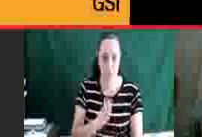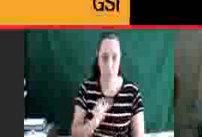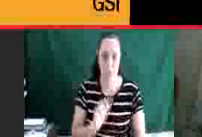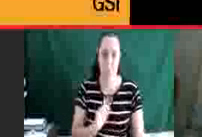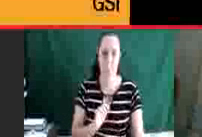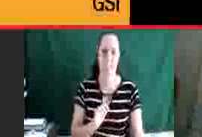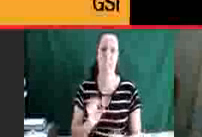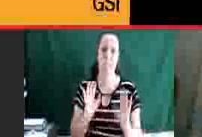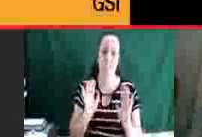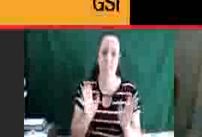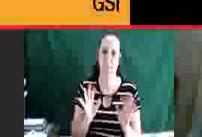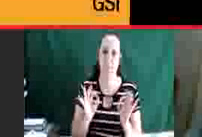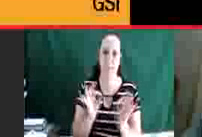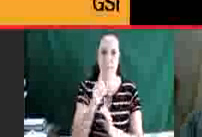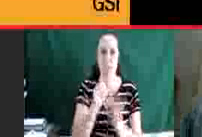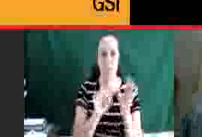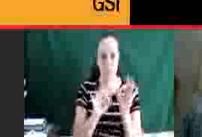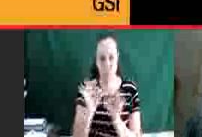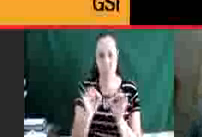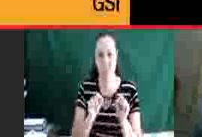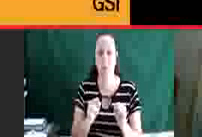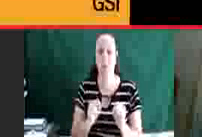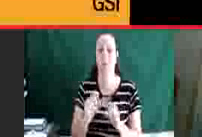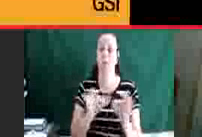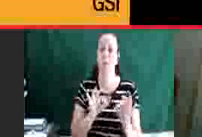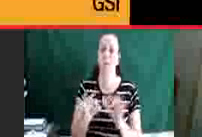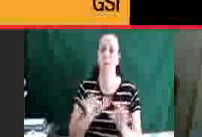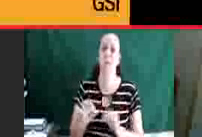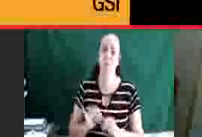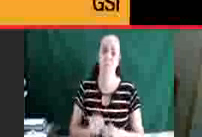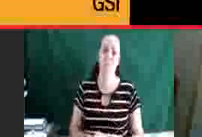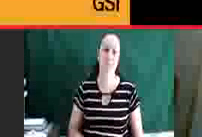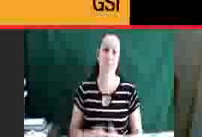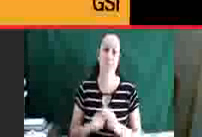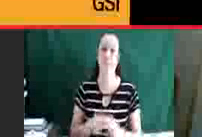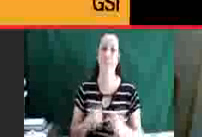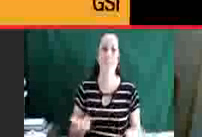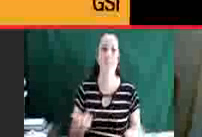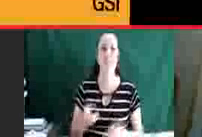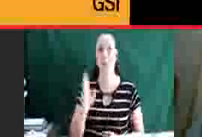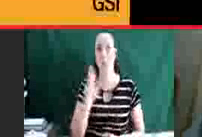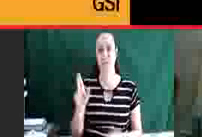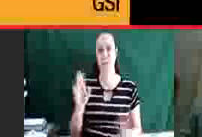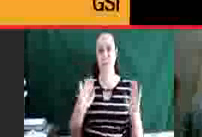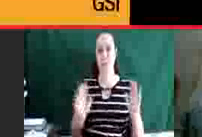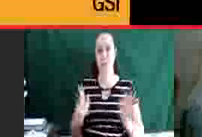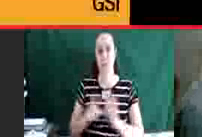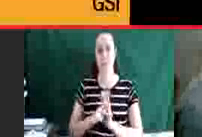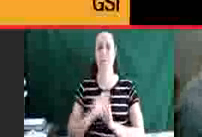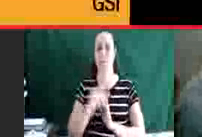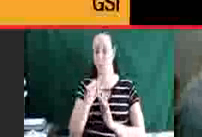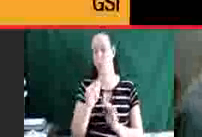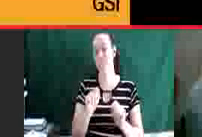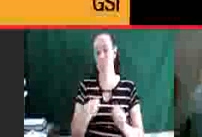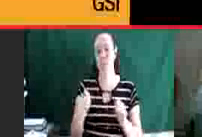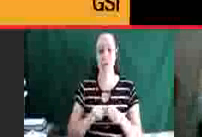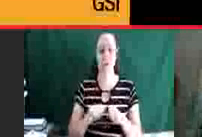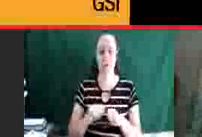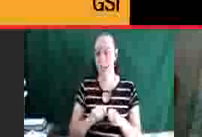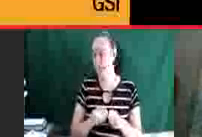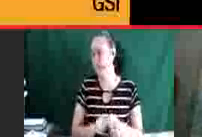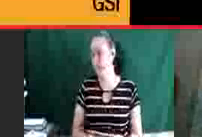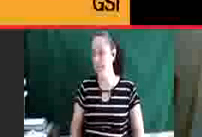Eu vou passar um vídeo, então. A primeira etapa aí do pentest, a segunda, depois do acordo que você faz entre o